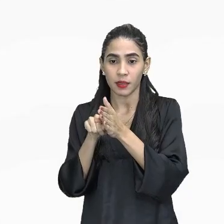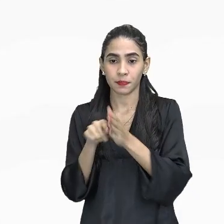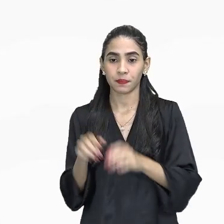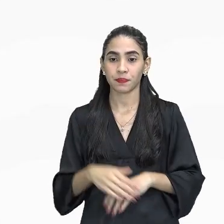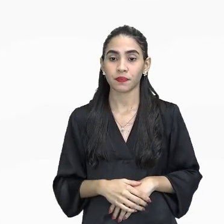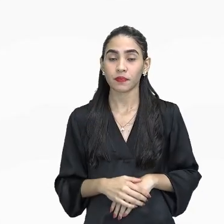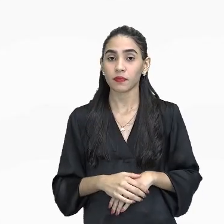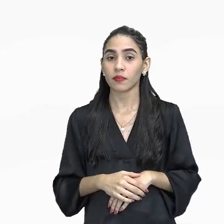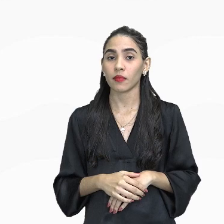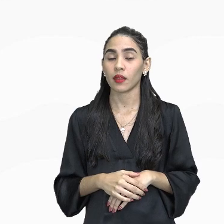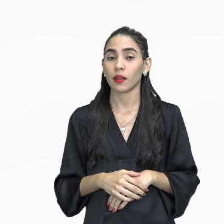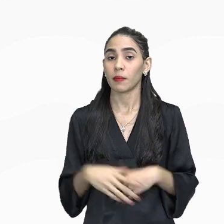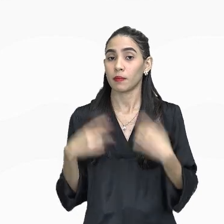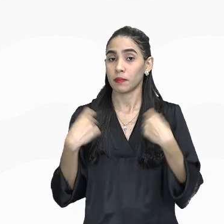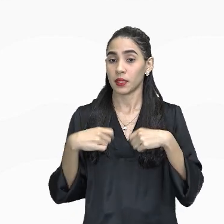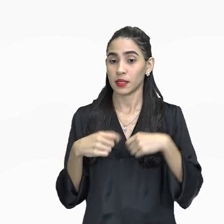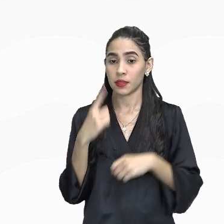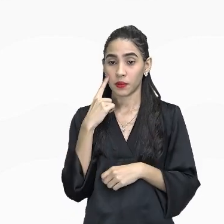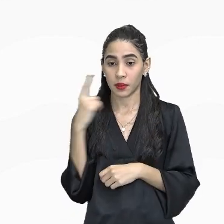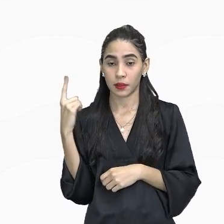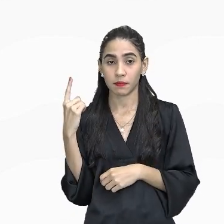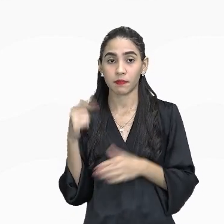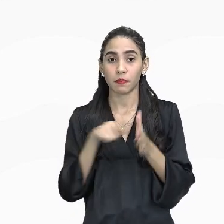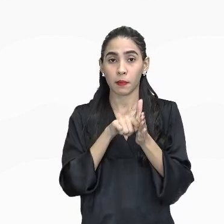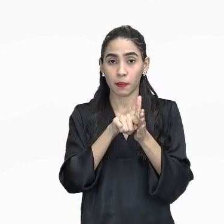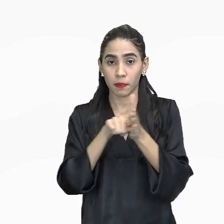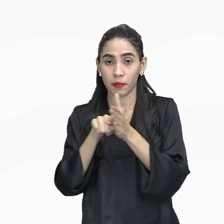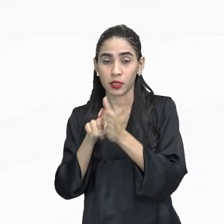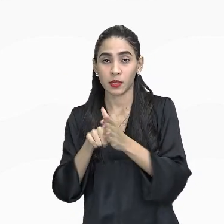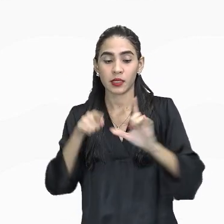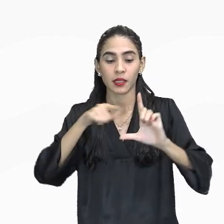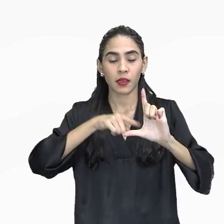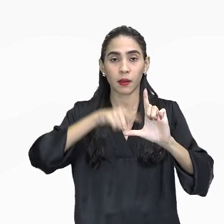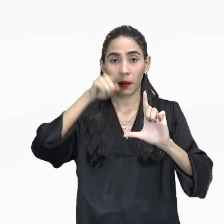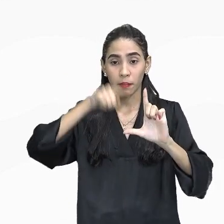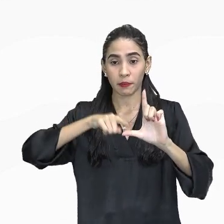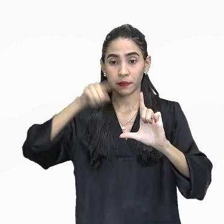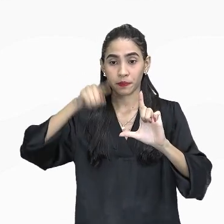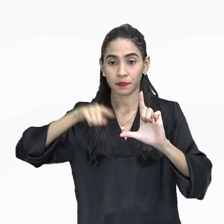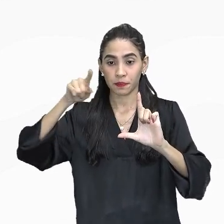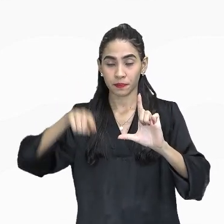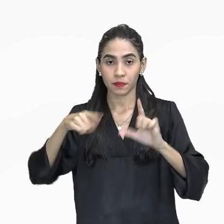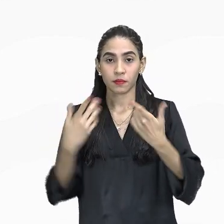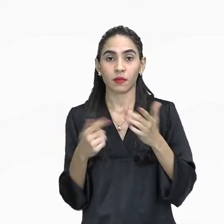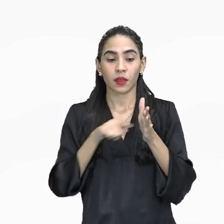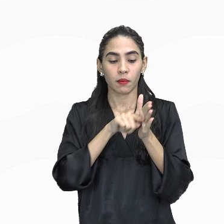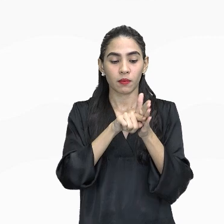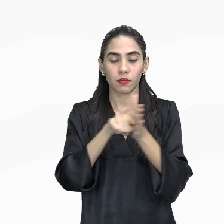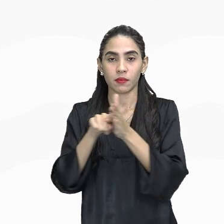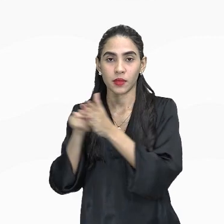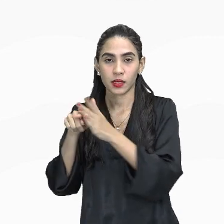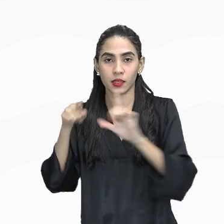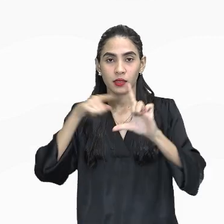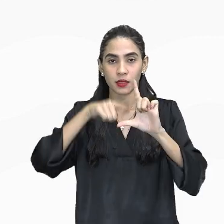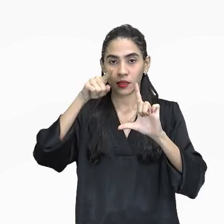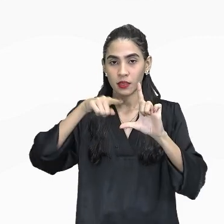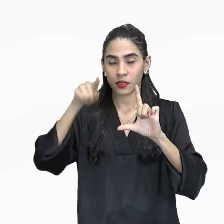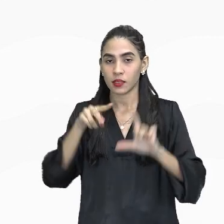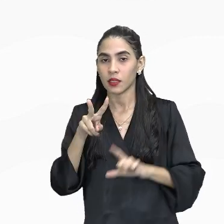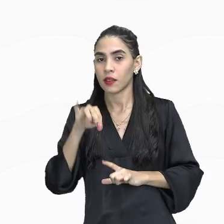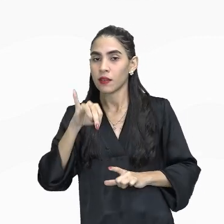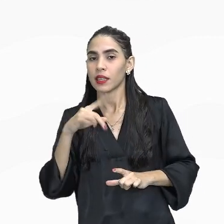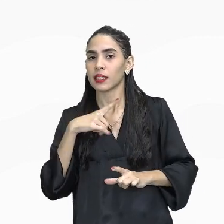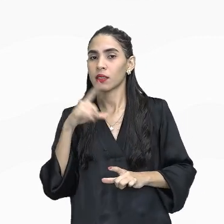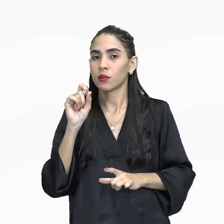a gente vai precisar de uma pesquisa estatística. E essa pesquisa estatística, ela vai envolver o